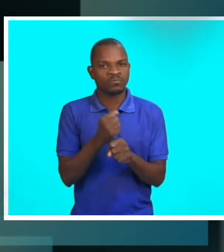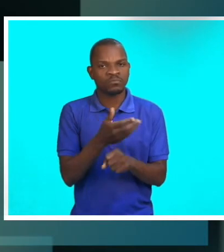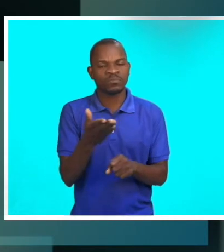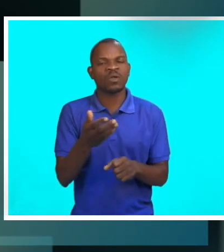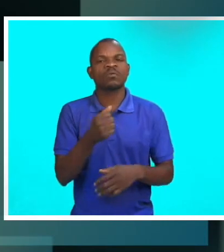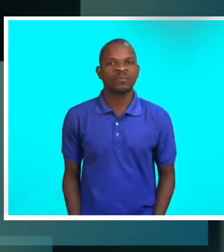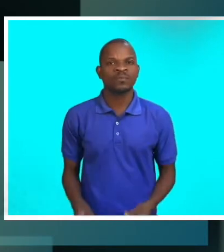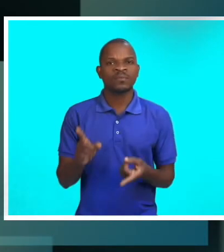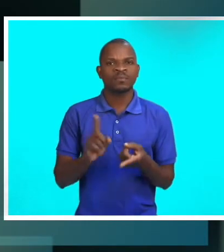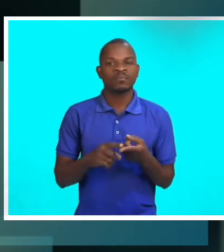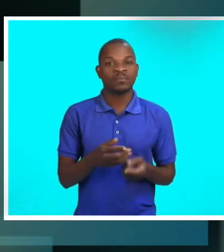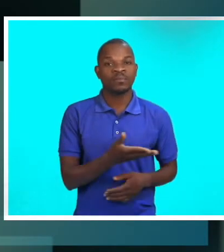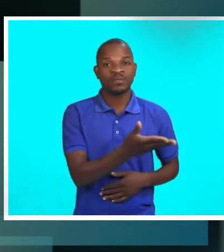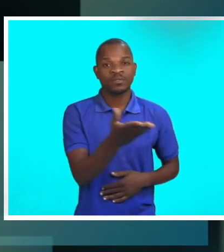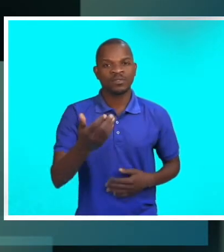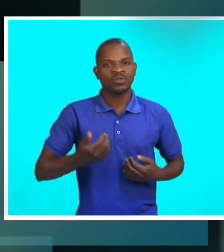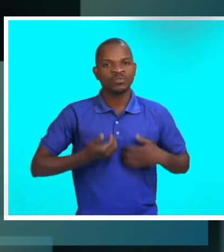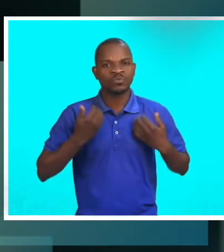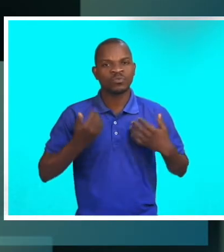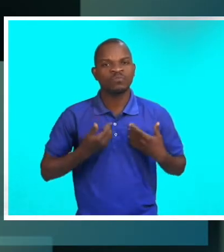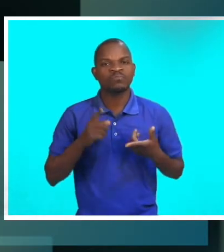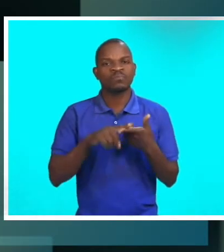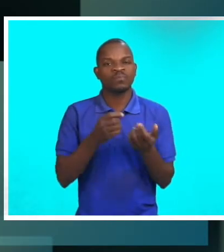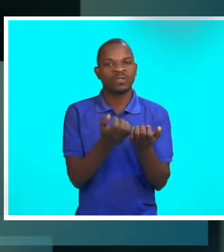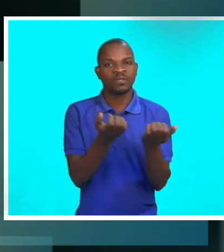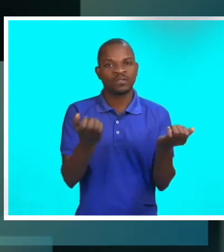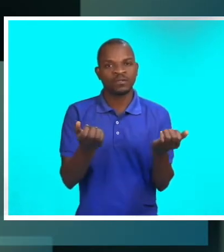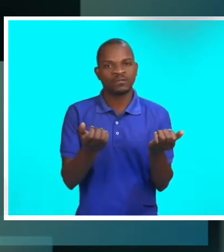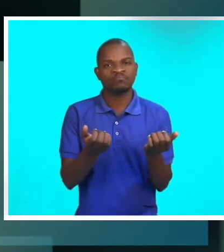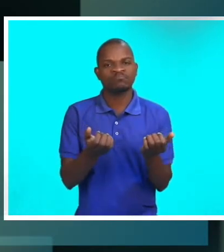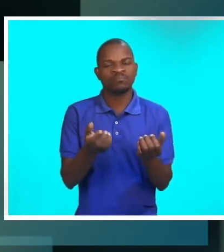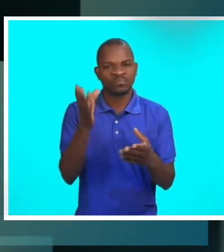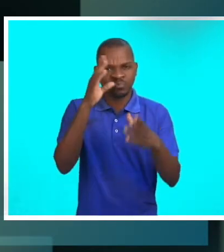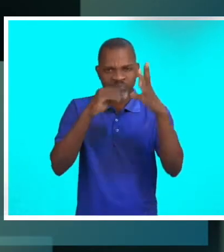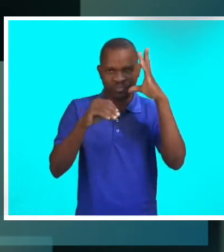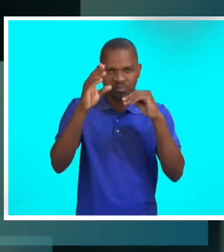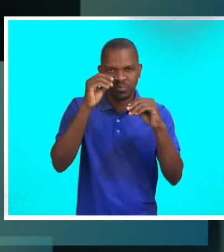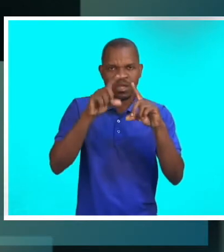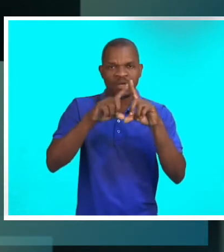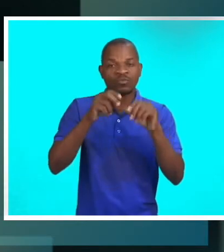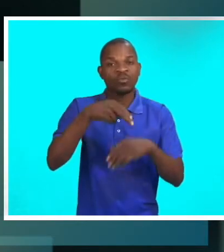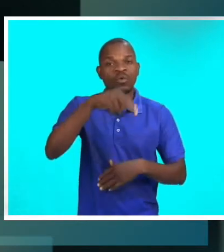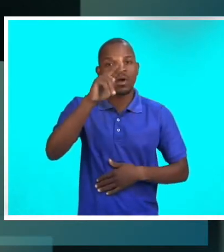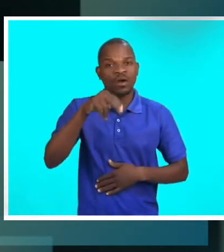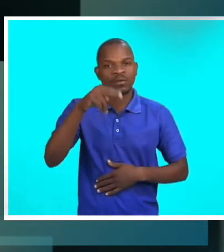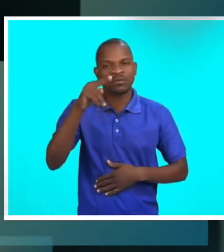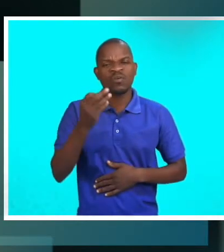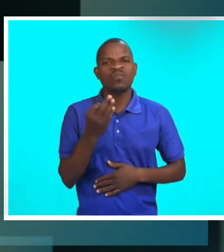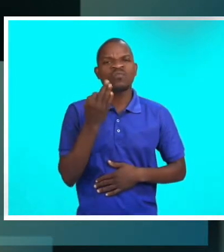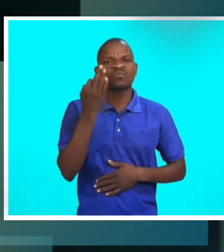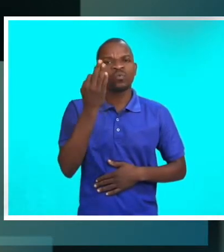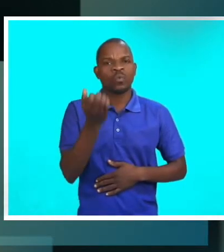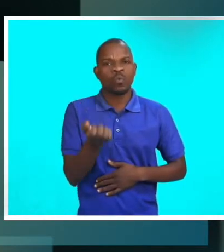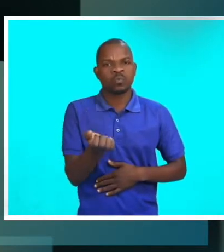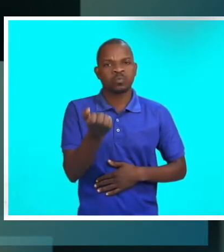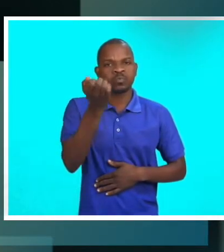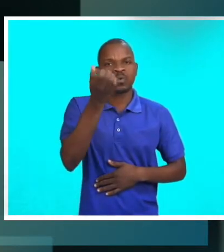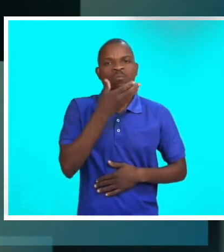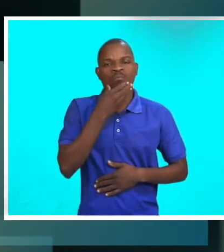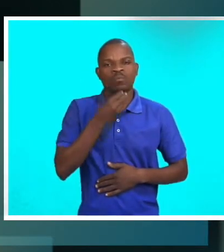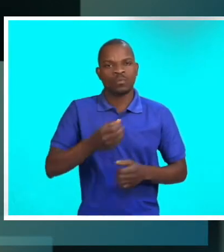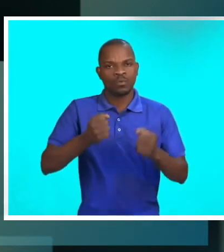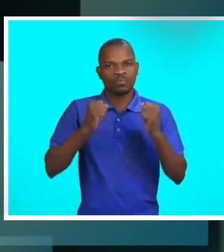paixão mesmo. E esses jovens, crianças, estão aqui. Sim, sim. Aprender a arte. Um dia vão ser homens. E qual é o